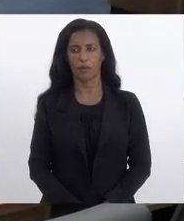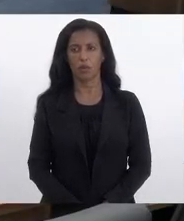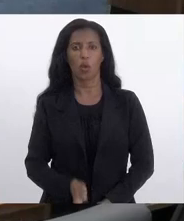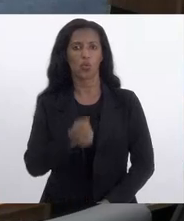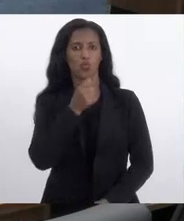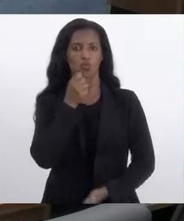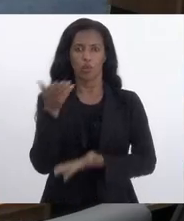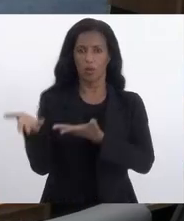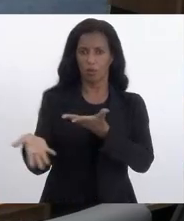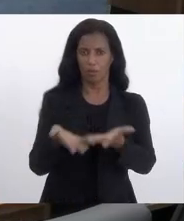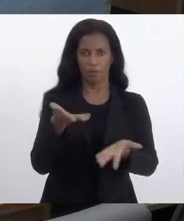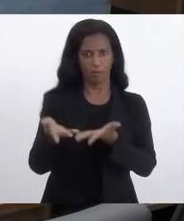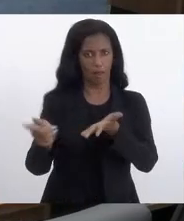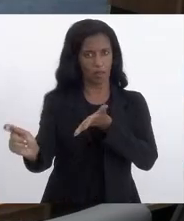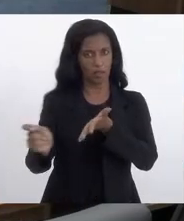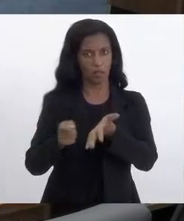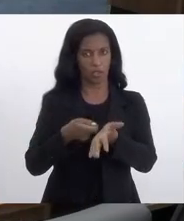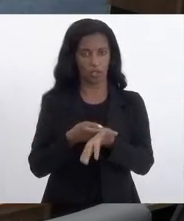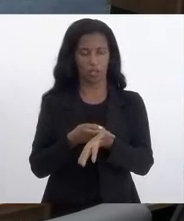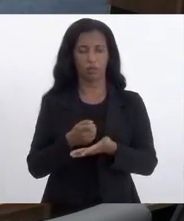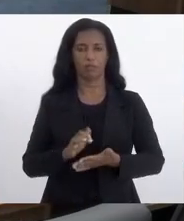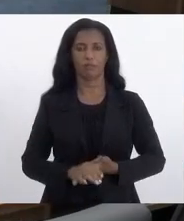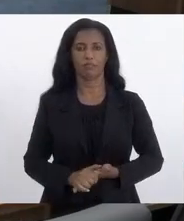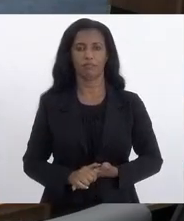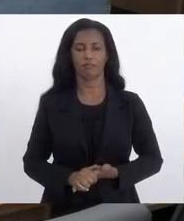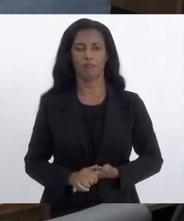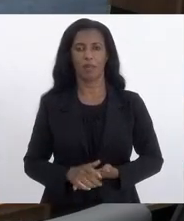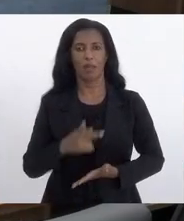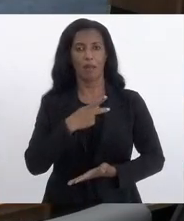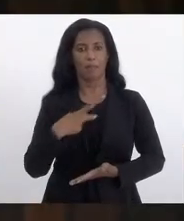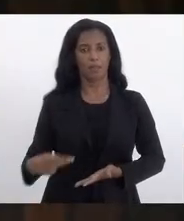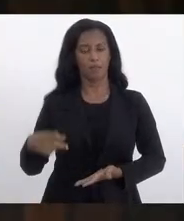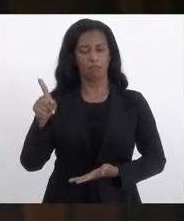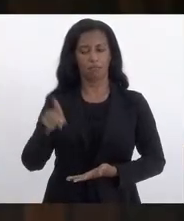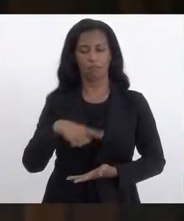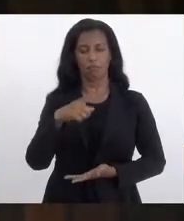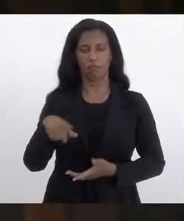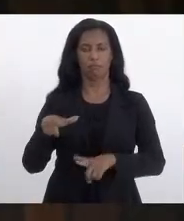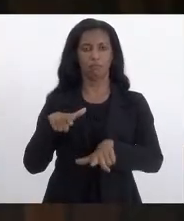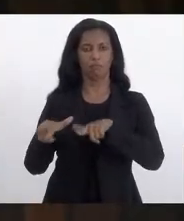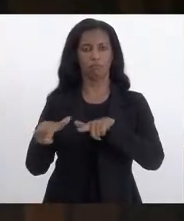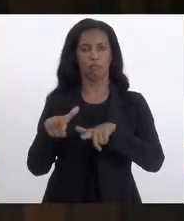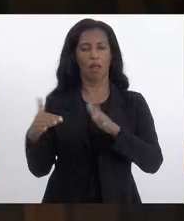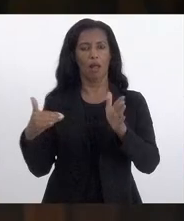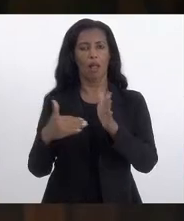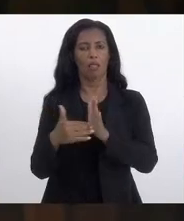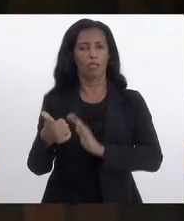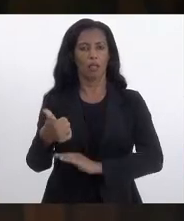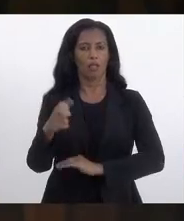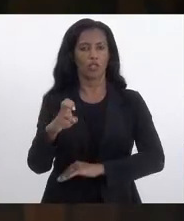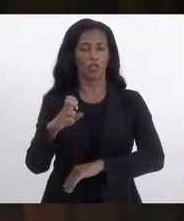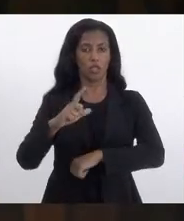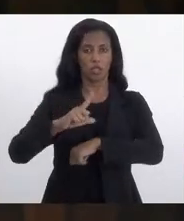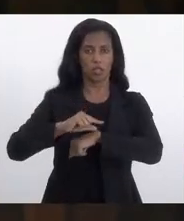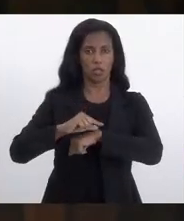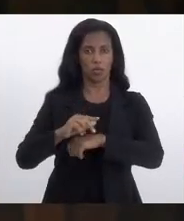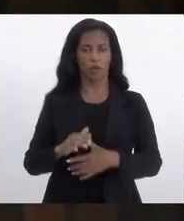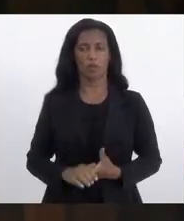Não havendo mais oradores inscritos, a presidência suspende os trabalhos até às 15 horas.